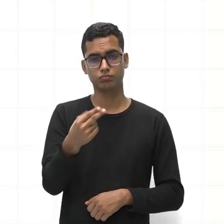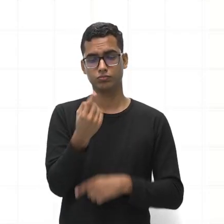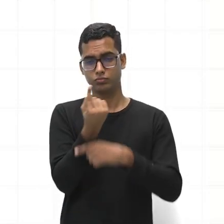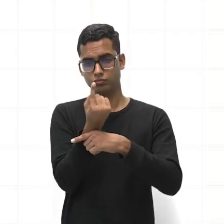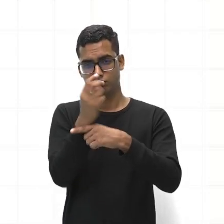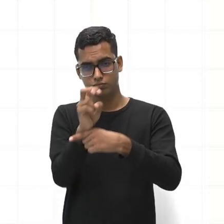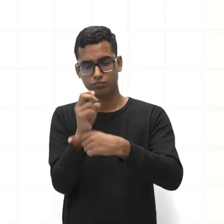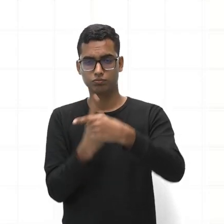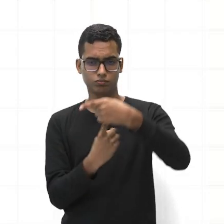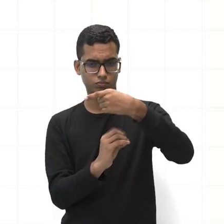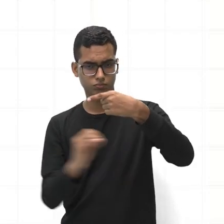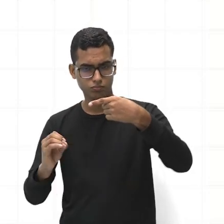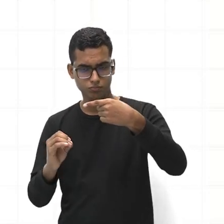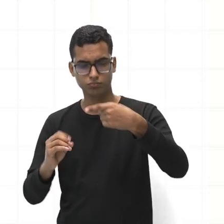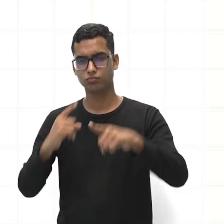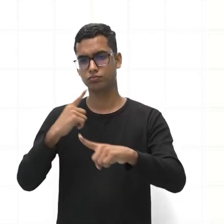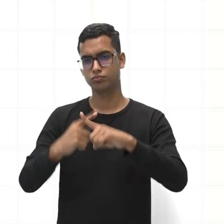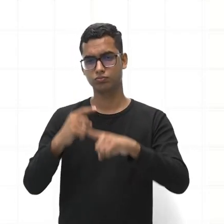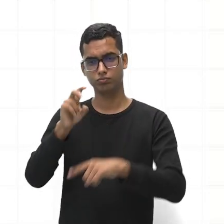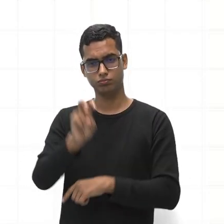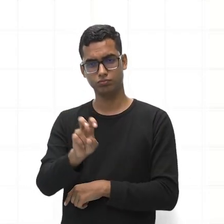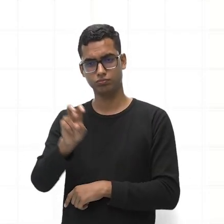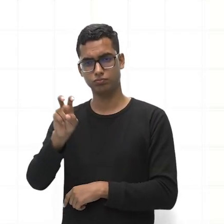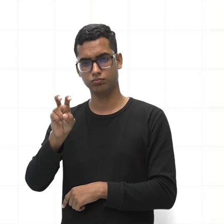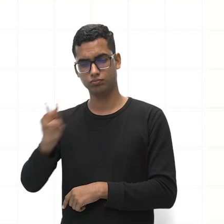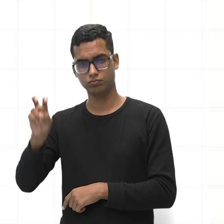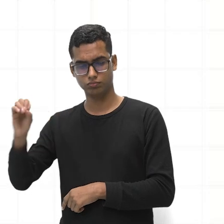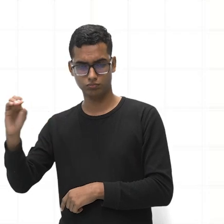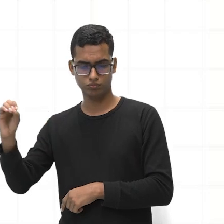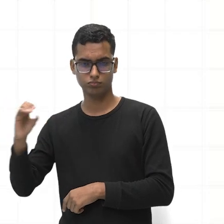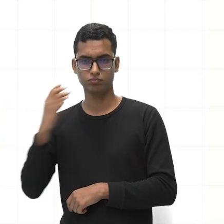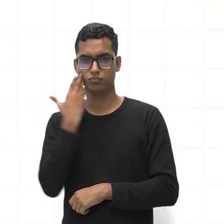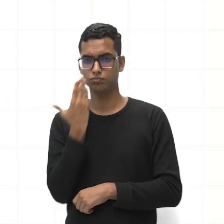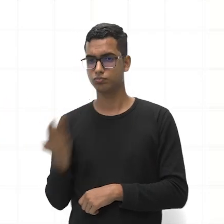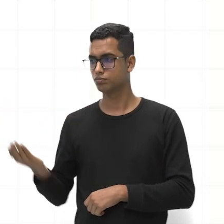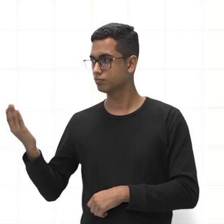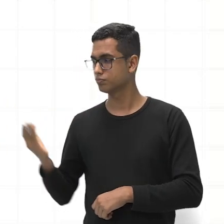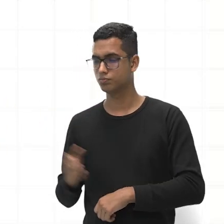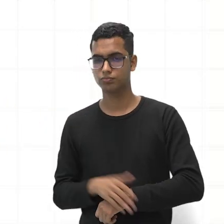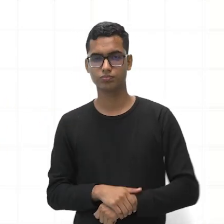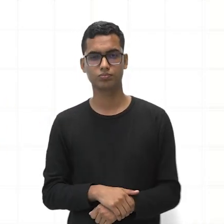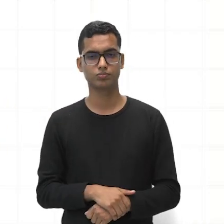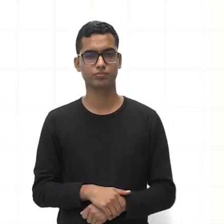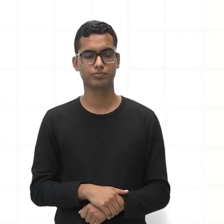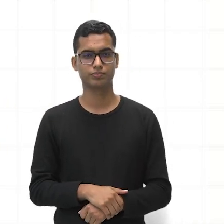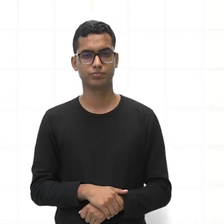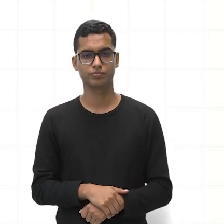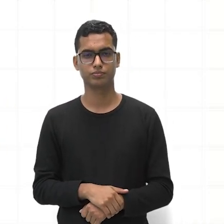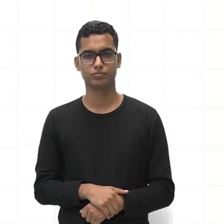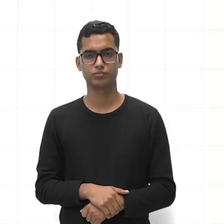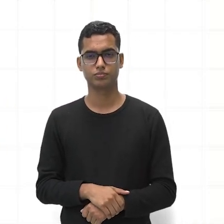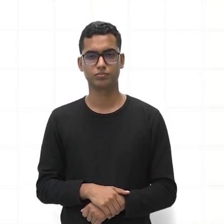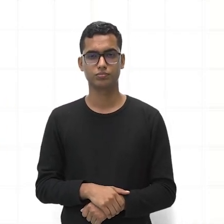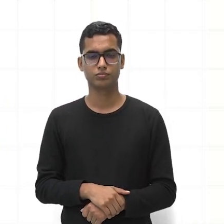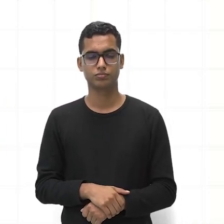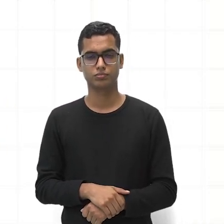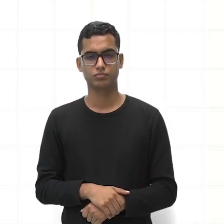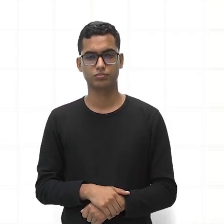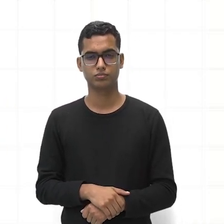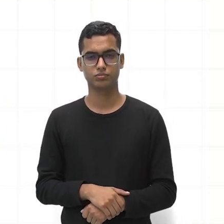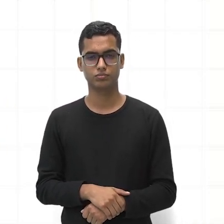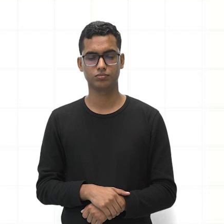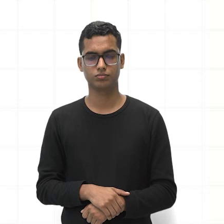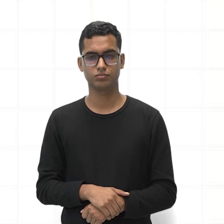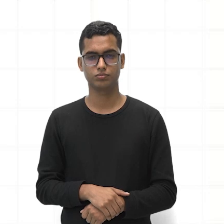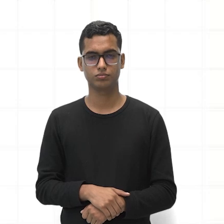quanto? Por 5.500. Ó, simplifica aqui, aqui e aqui, né?